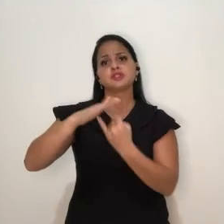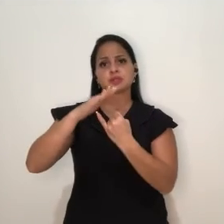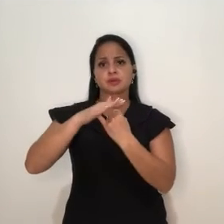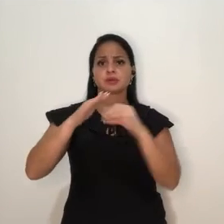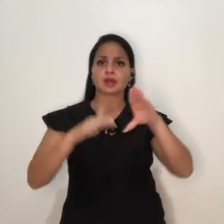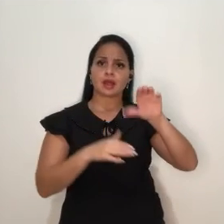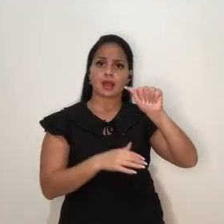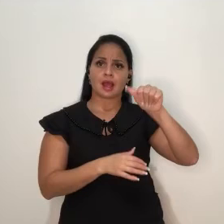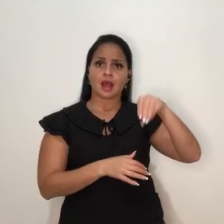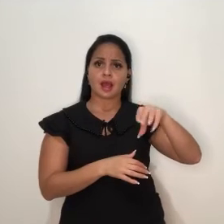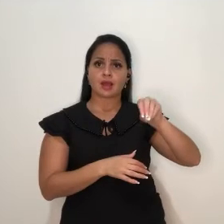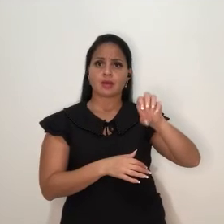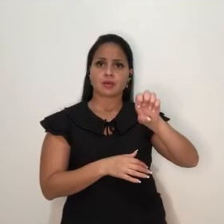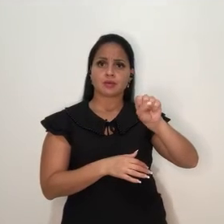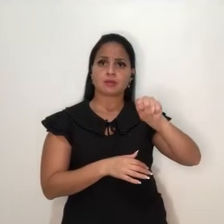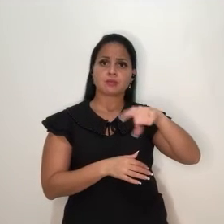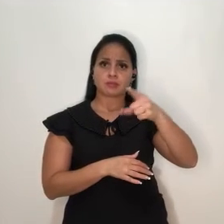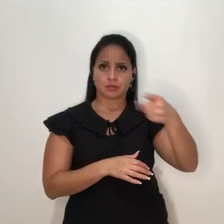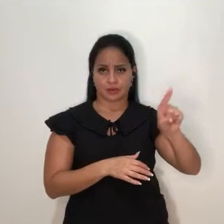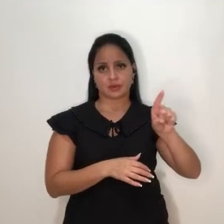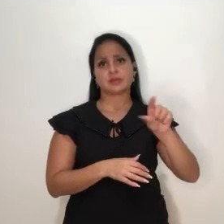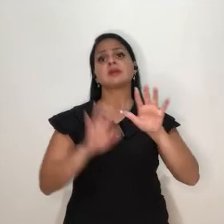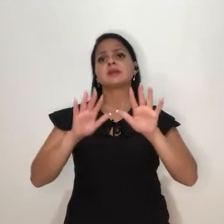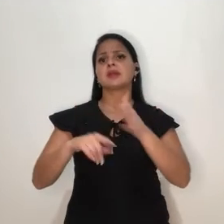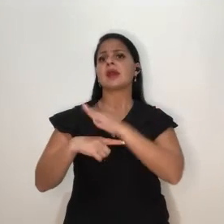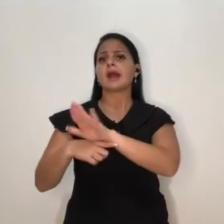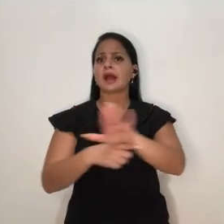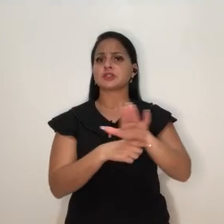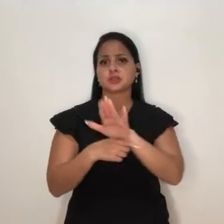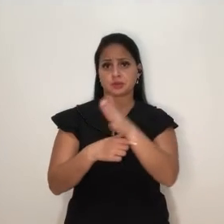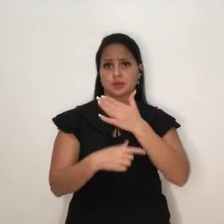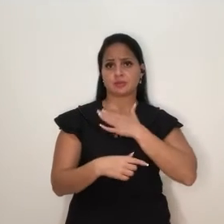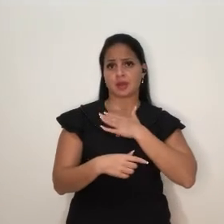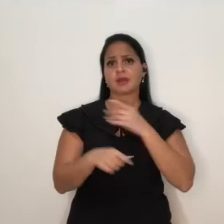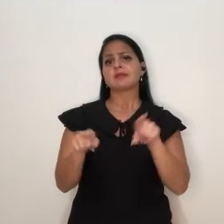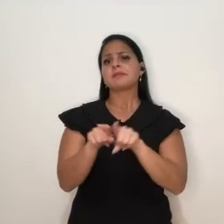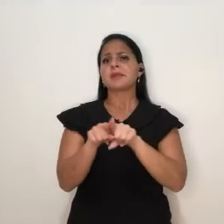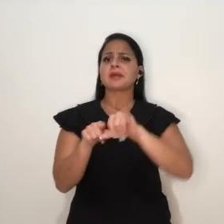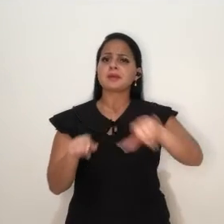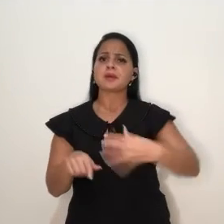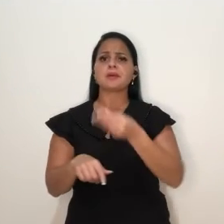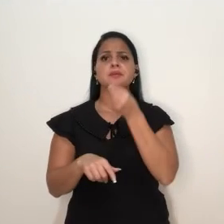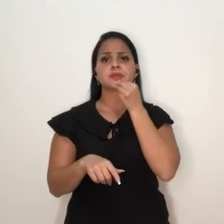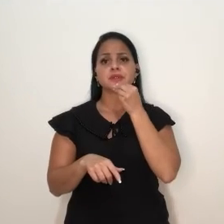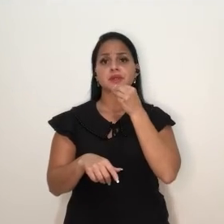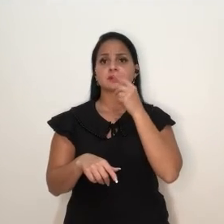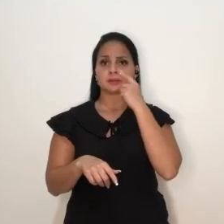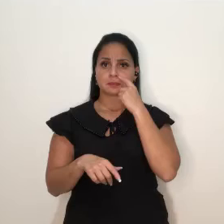minha, vejo como uma oportunidade oferecida pela Universidade de Brasília, que muito me enriqueceu.